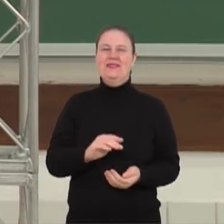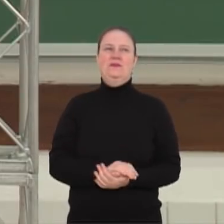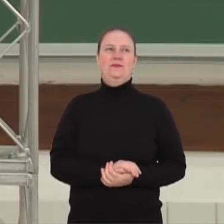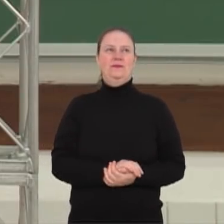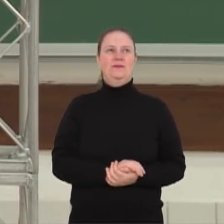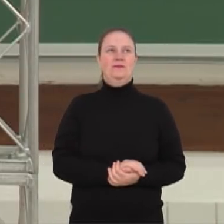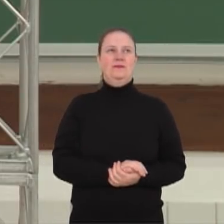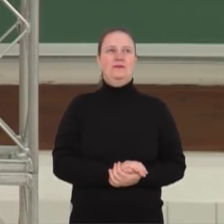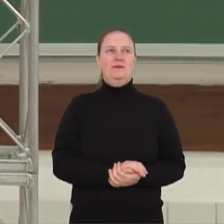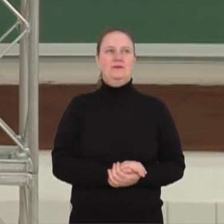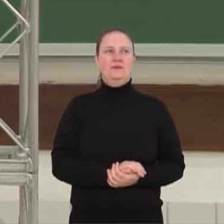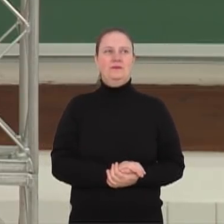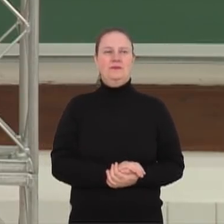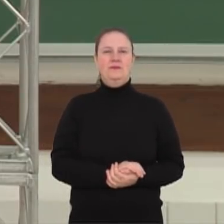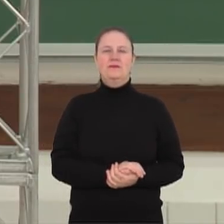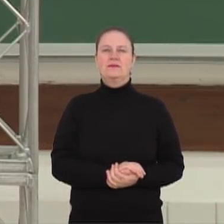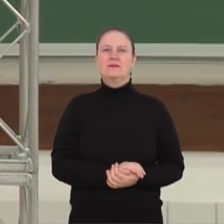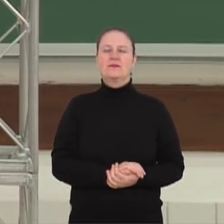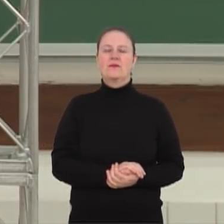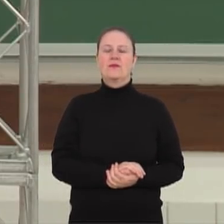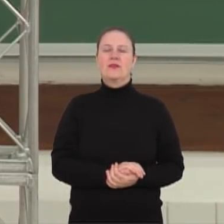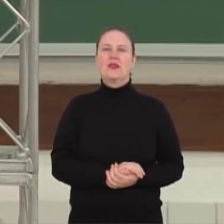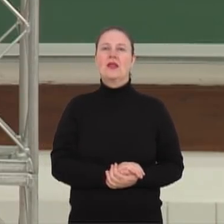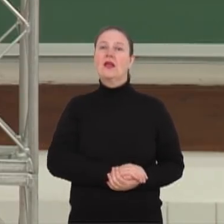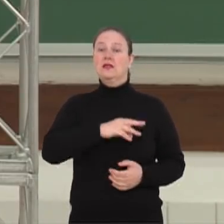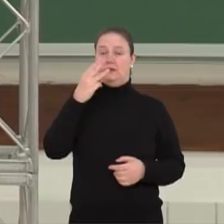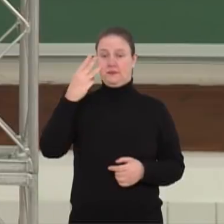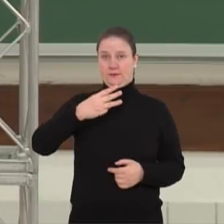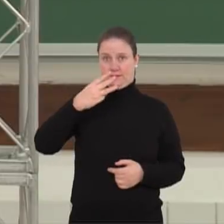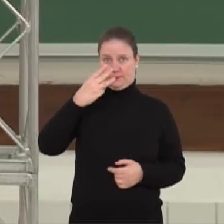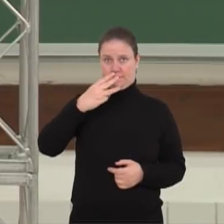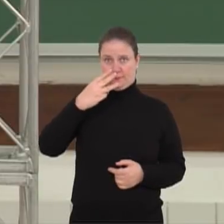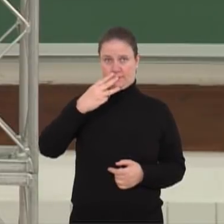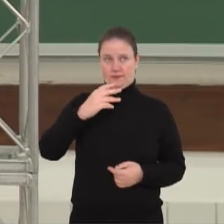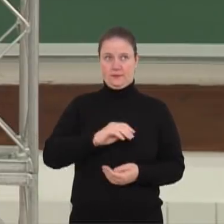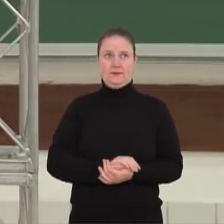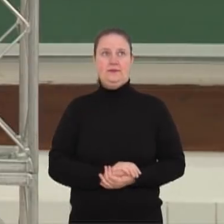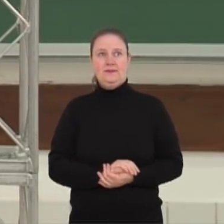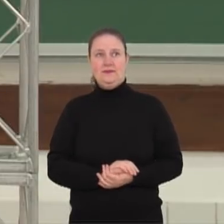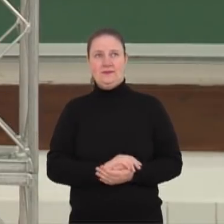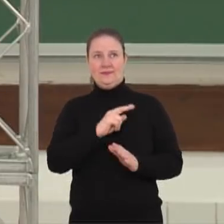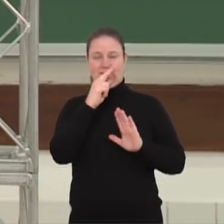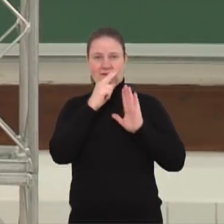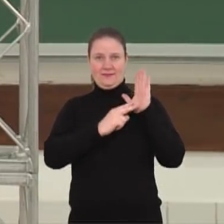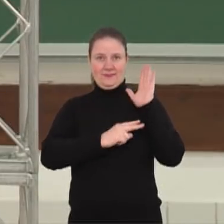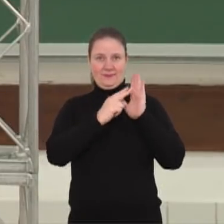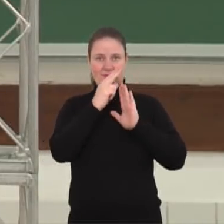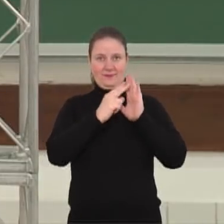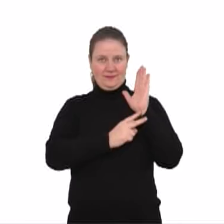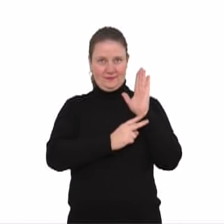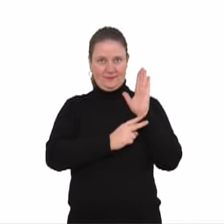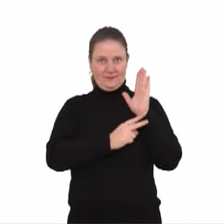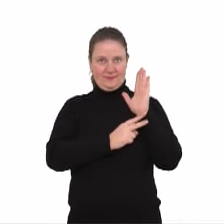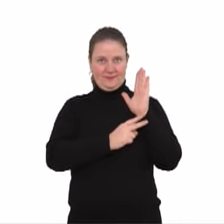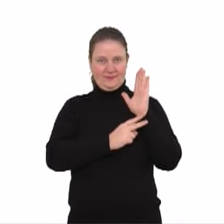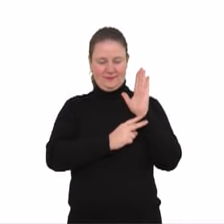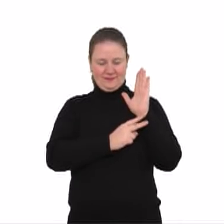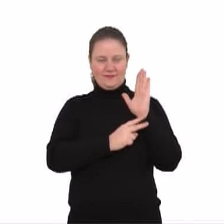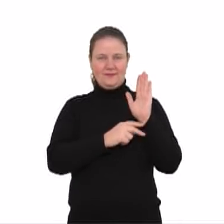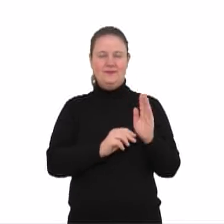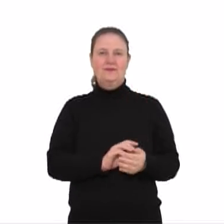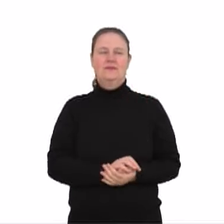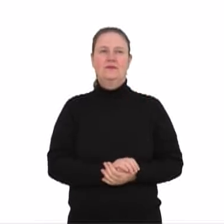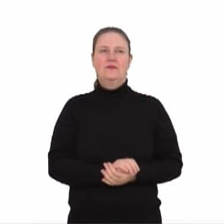que é o brinquedo mais emocionante. 3. After the roller coaster, I want to ride on the Ferris